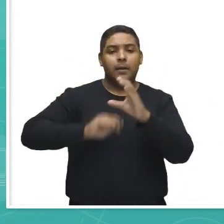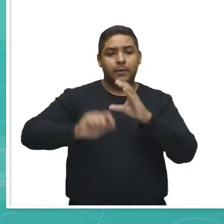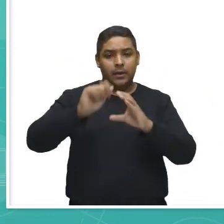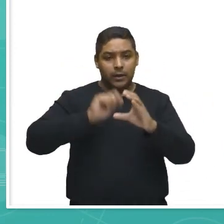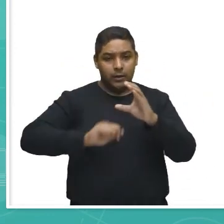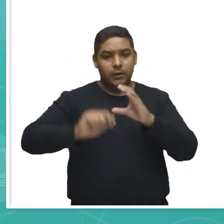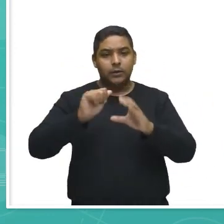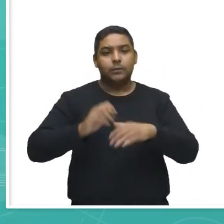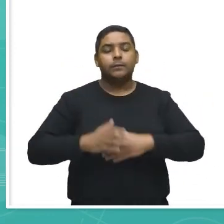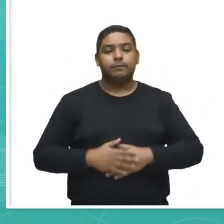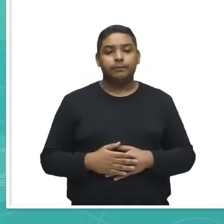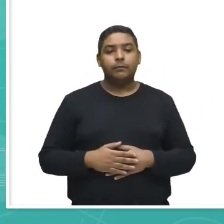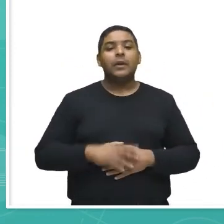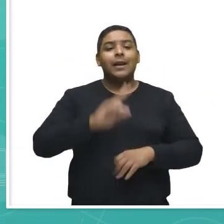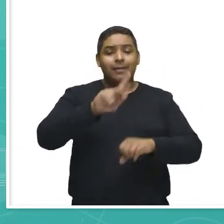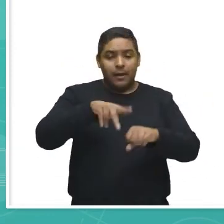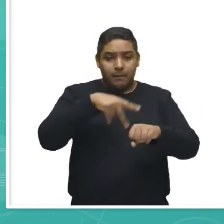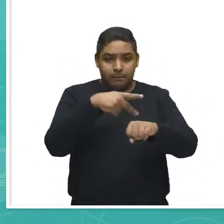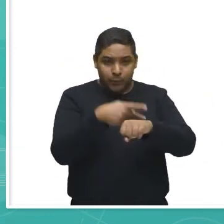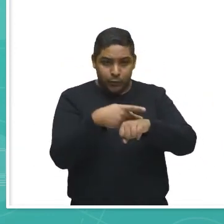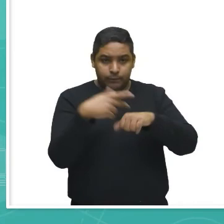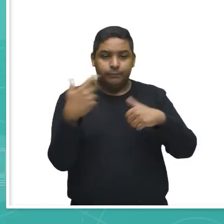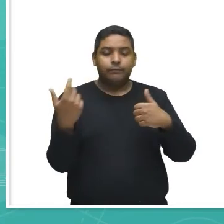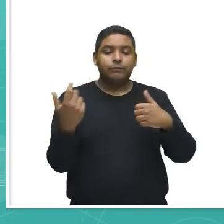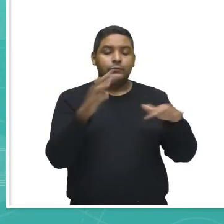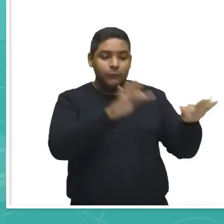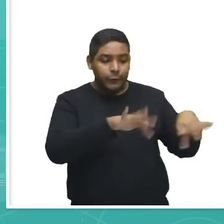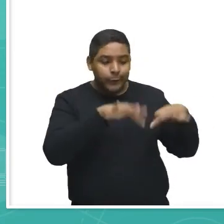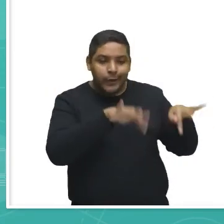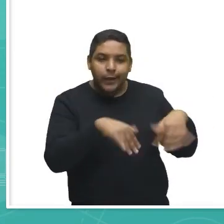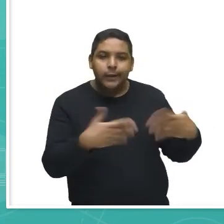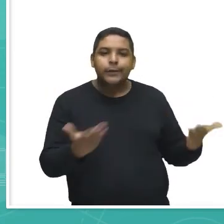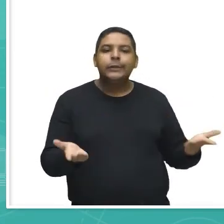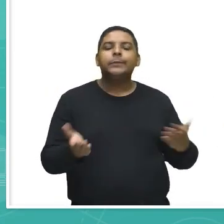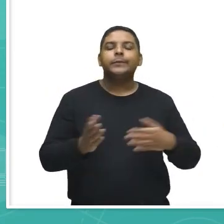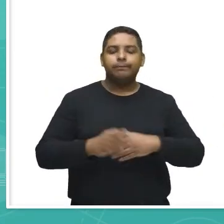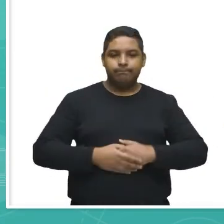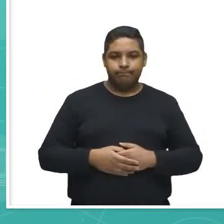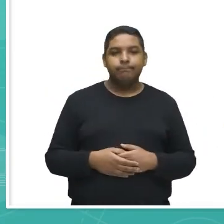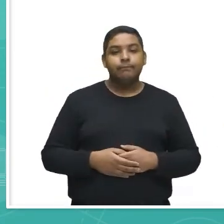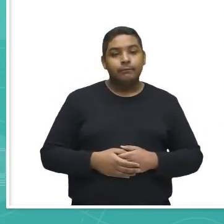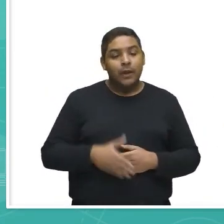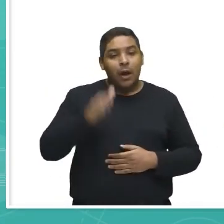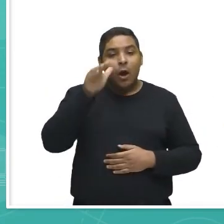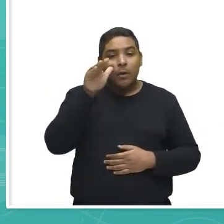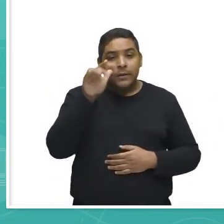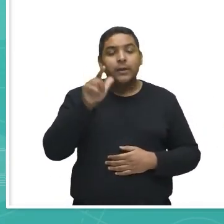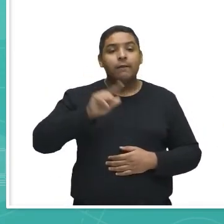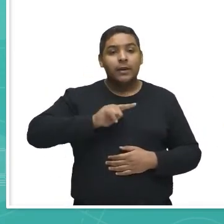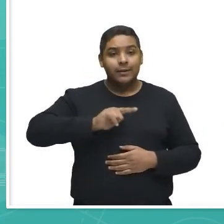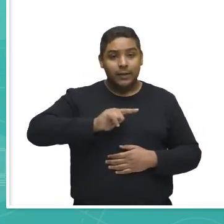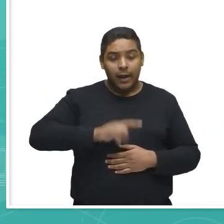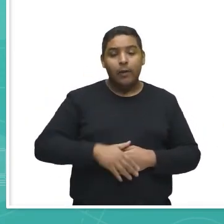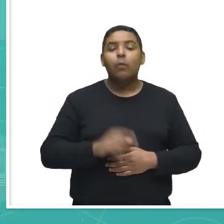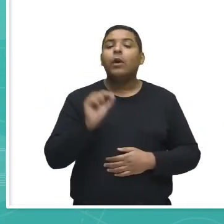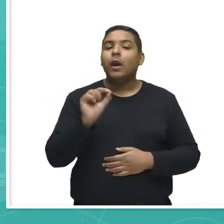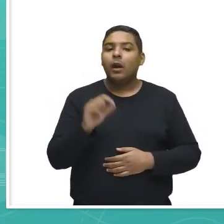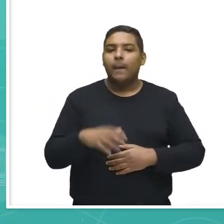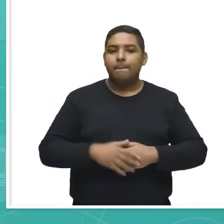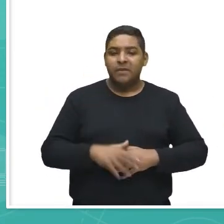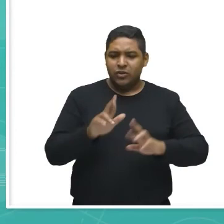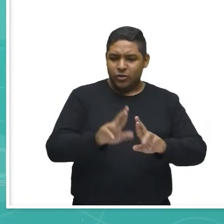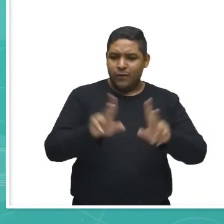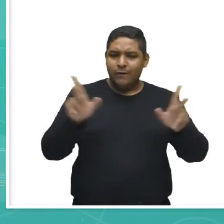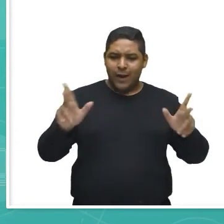capitalista após o feudalismo. Então, a gente observa que vai existir diferentes fases, né, desse